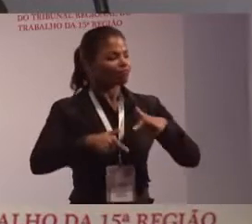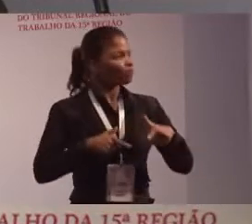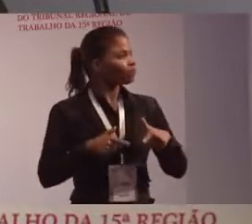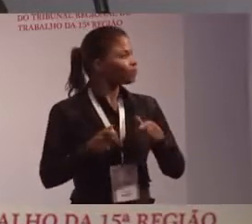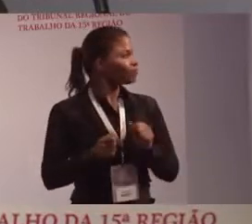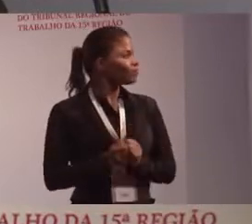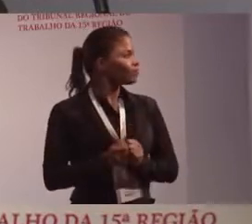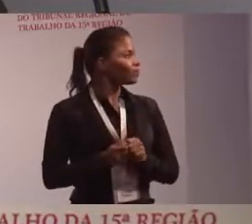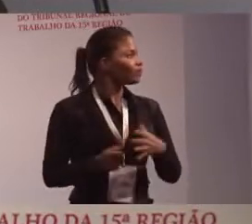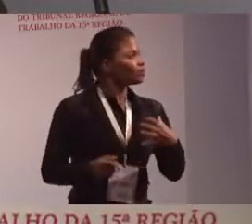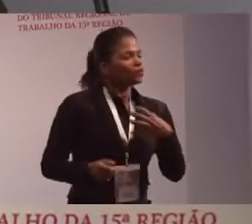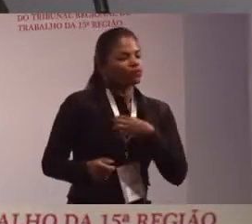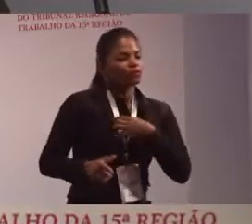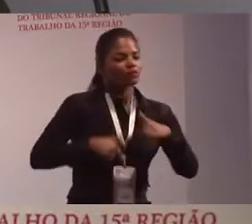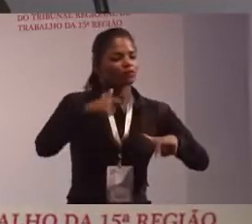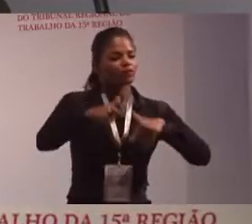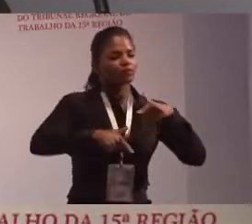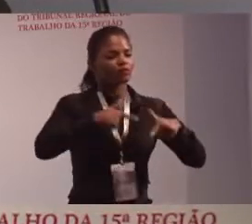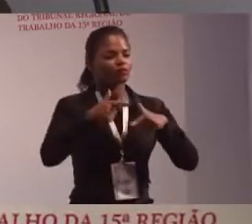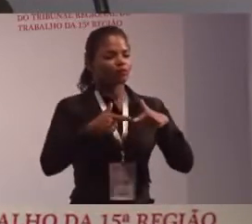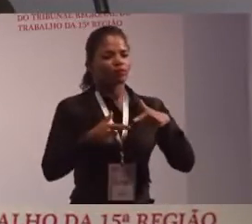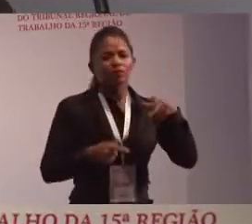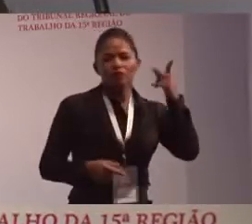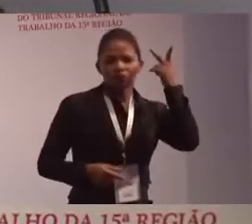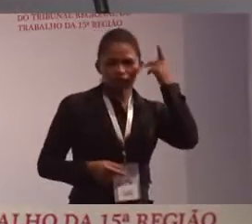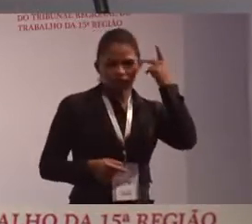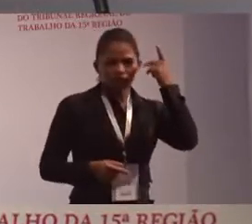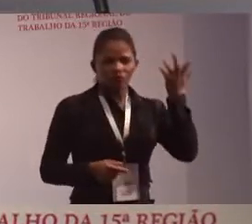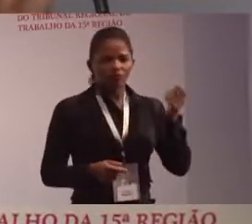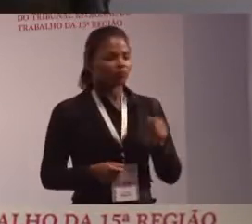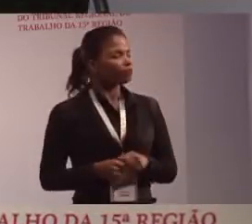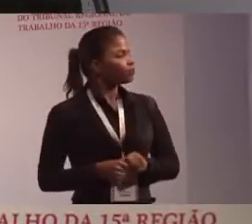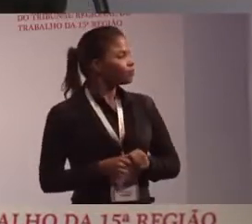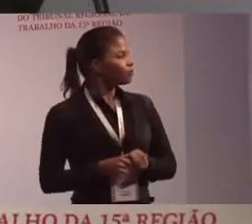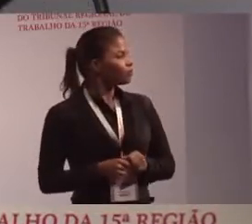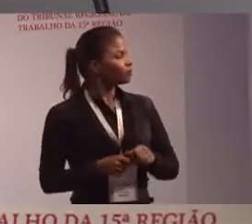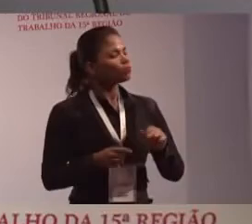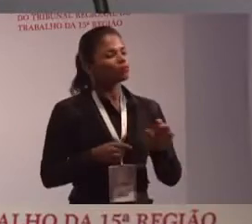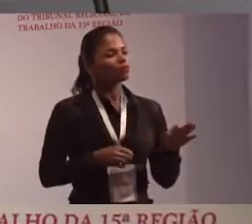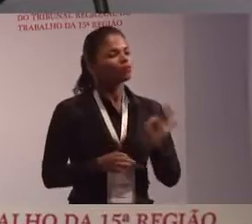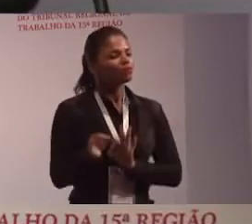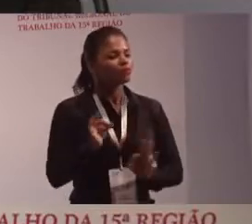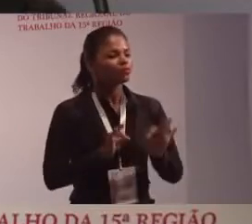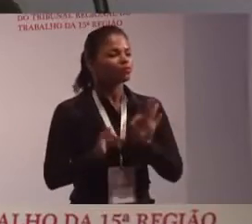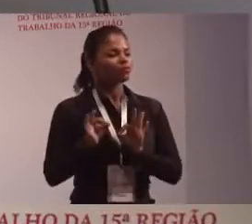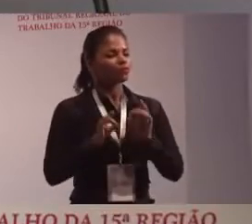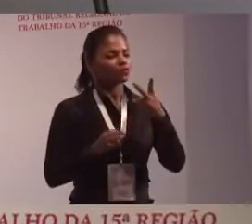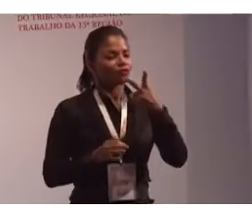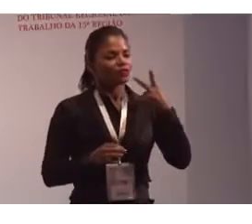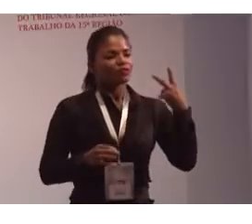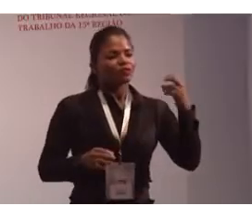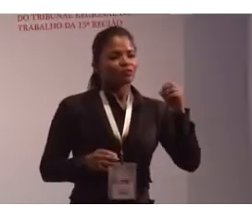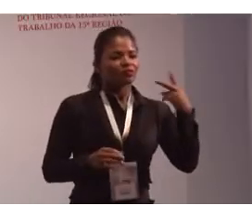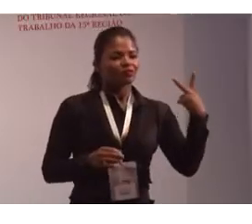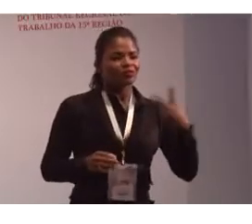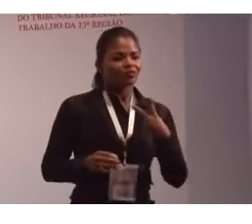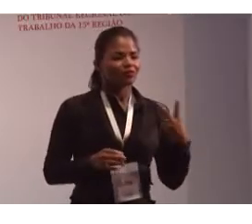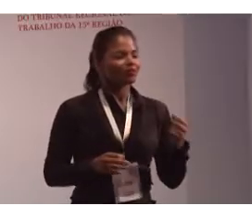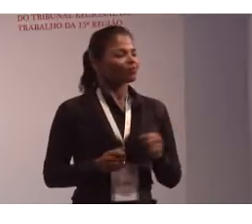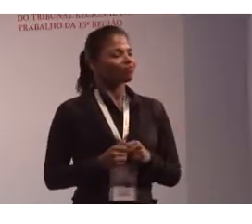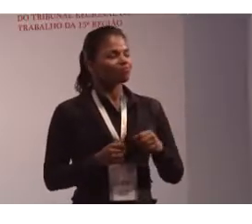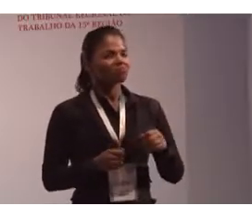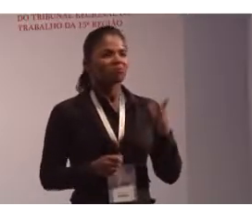então, é uma forma de trabalho mais formal. E essa projeção que eles fazem para 2022, eu acho que ela é